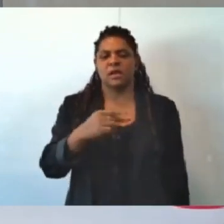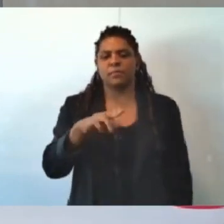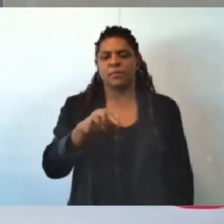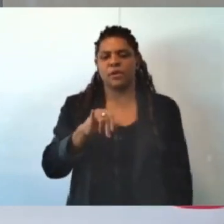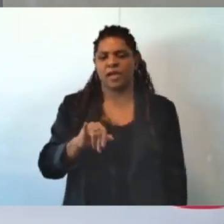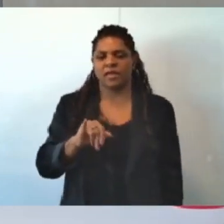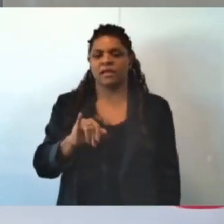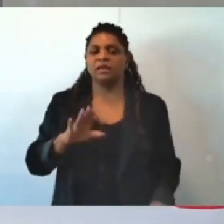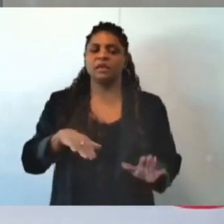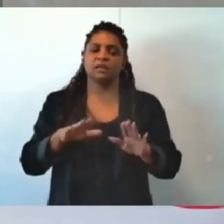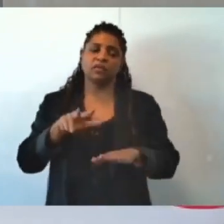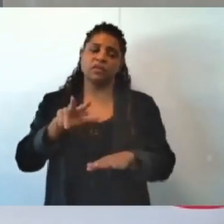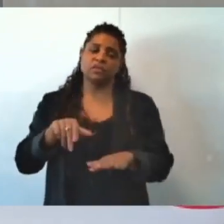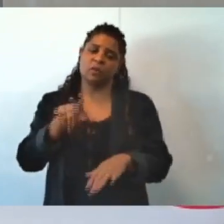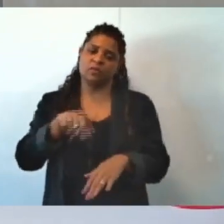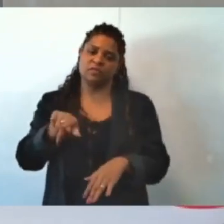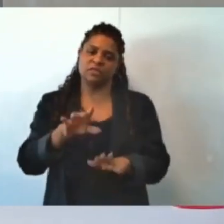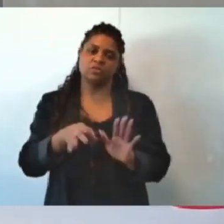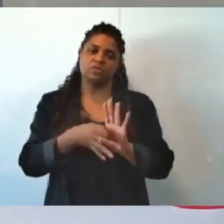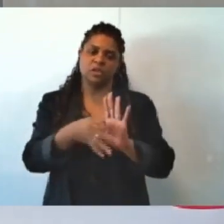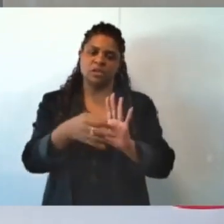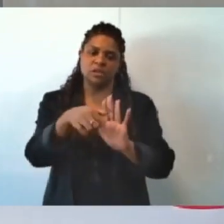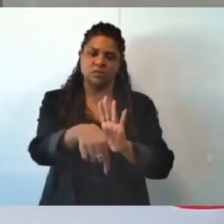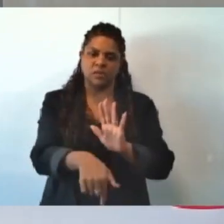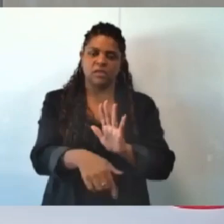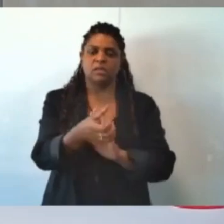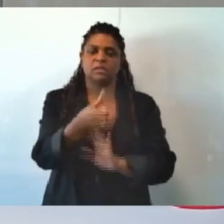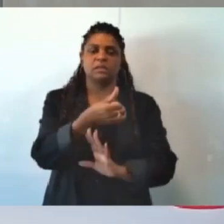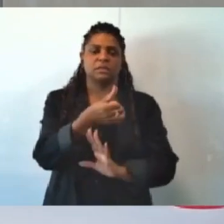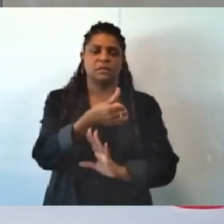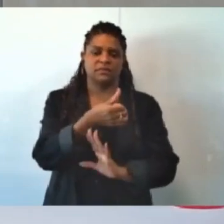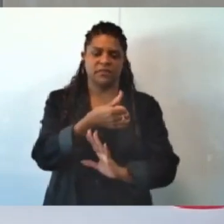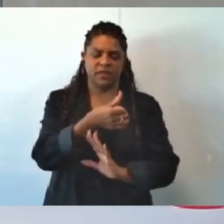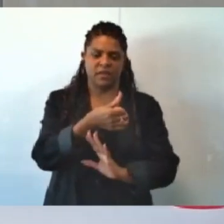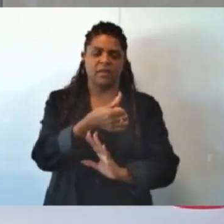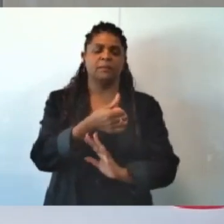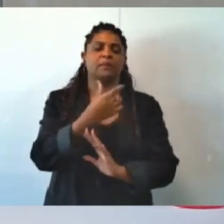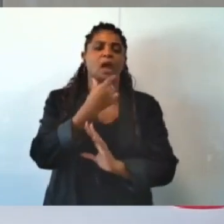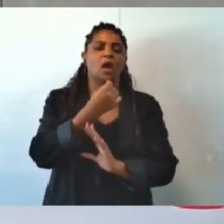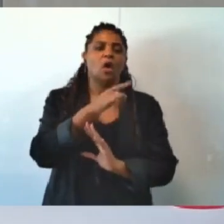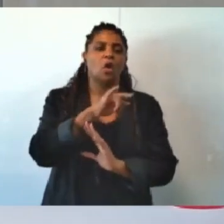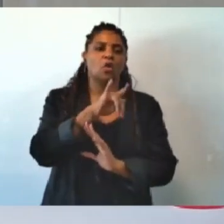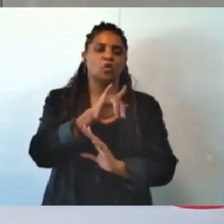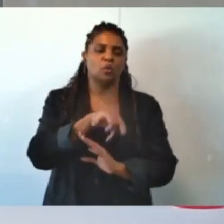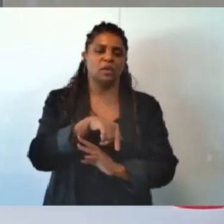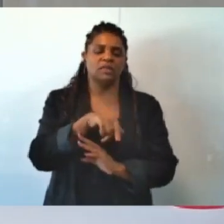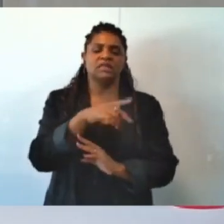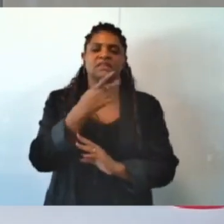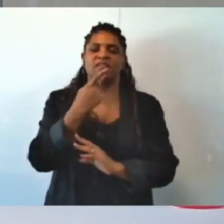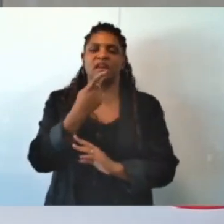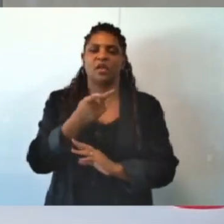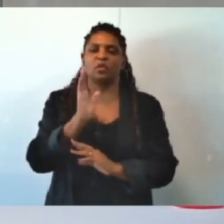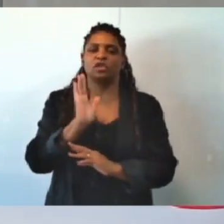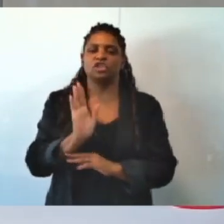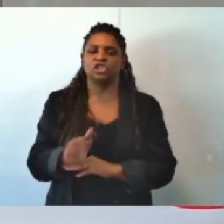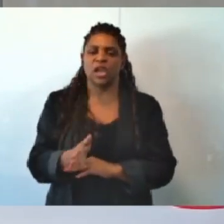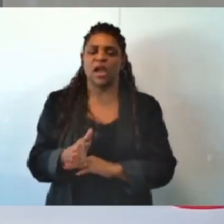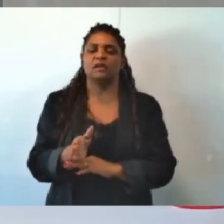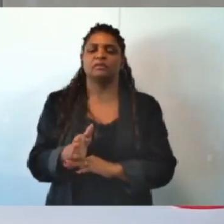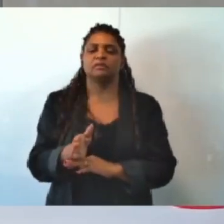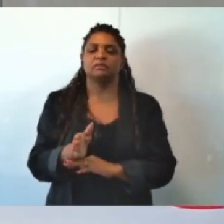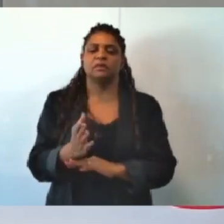na sexta-feira, né, o Luiz falou que, né, ela já tem o hábito de ser fechada na sexta até os finais de